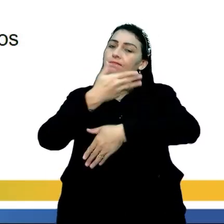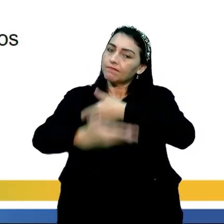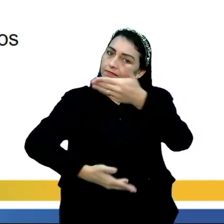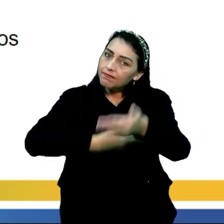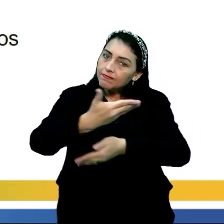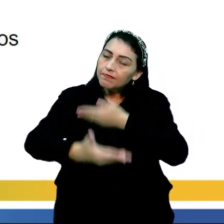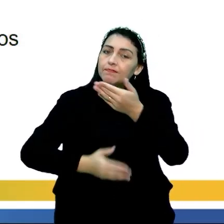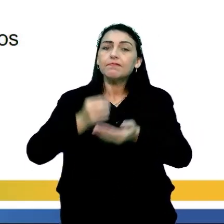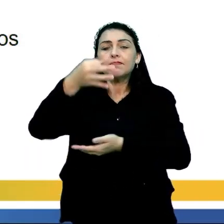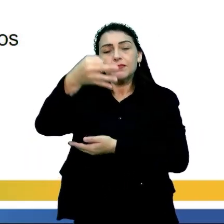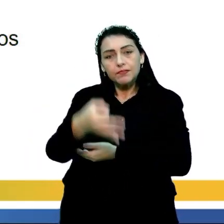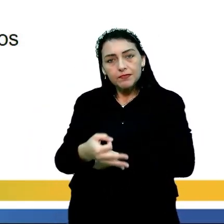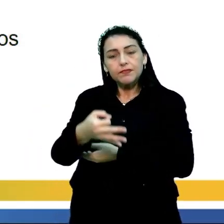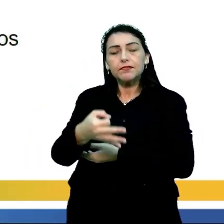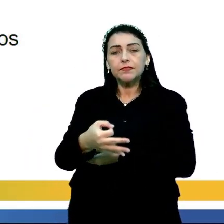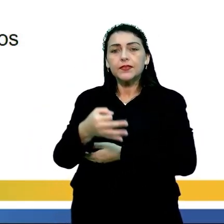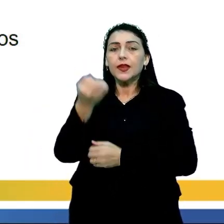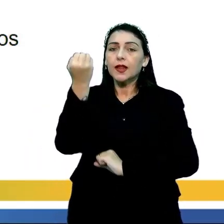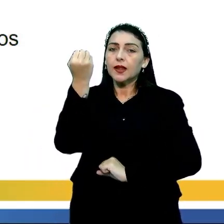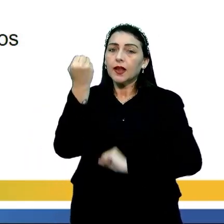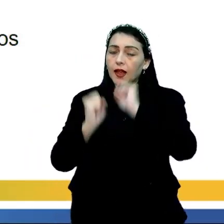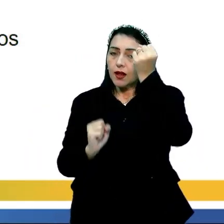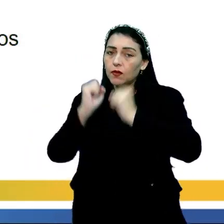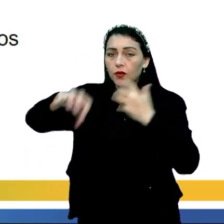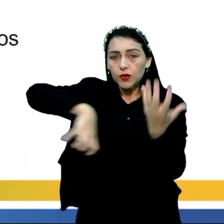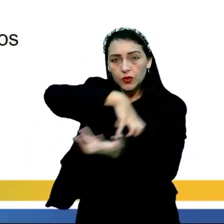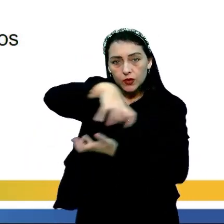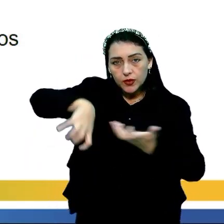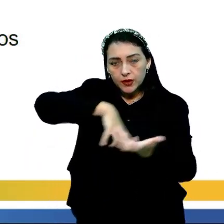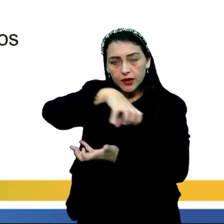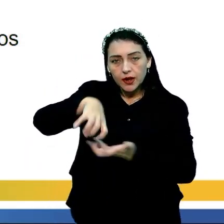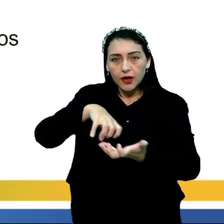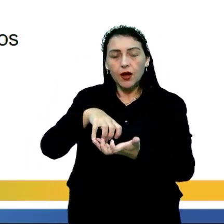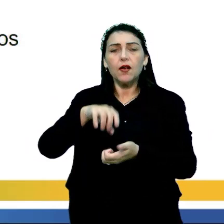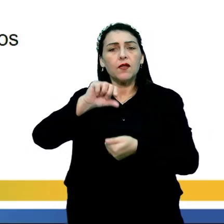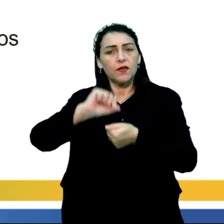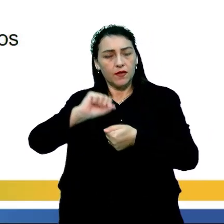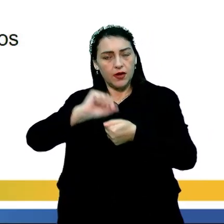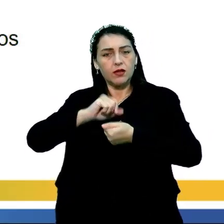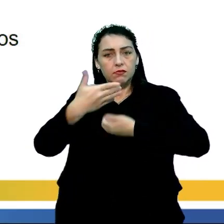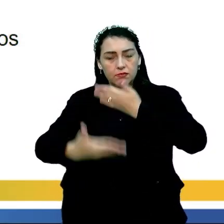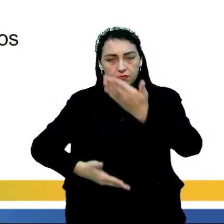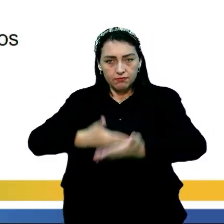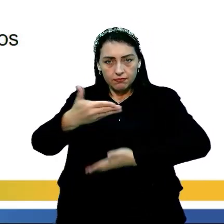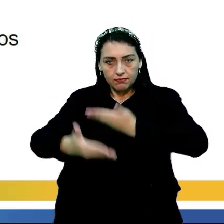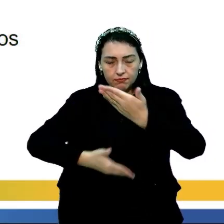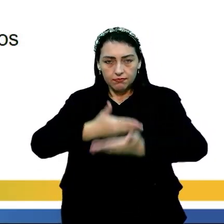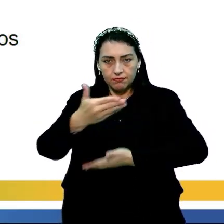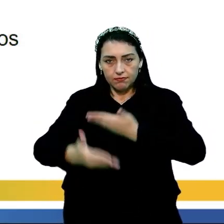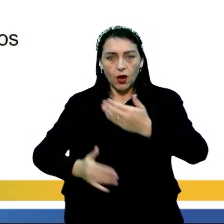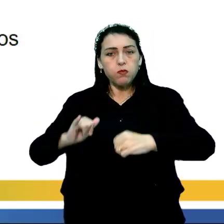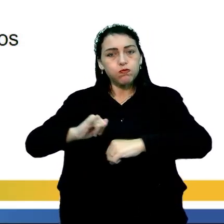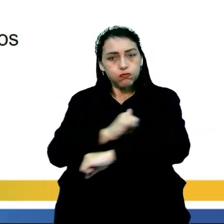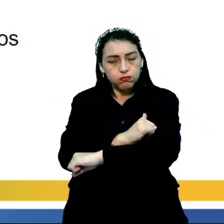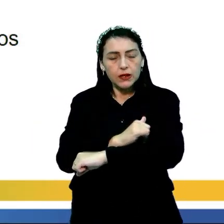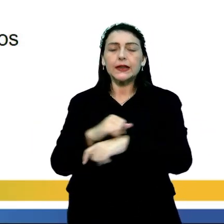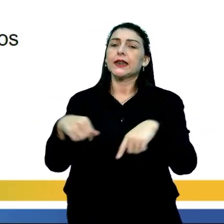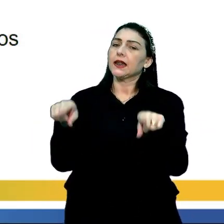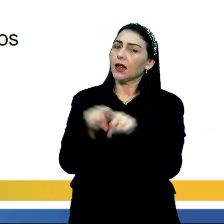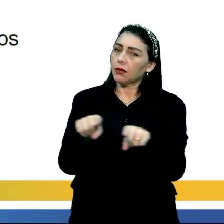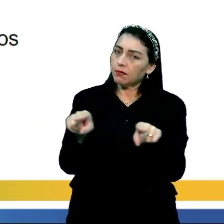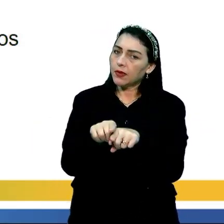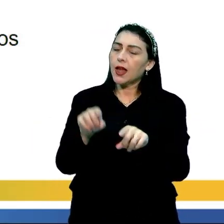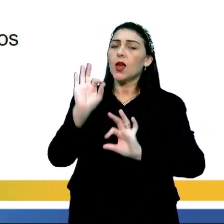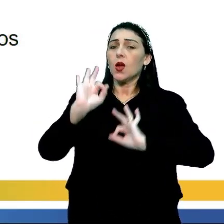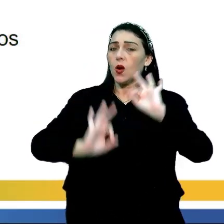relacionei corretamente a revolução histórica, a revolução industrial, ela faz uma relação com a obesidade? Também.